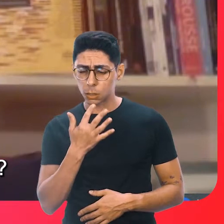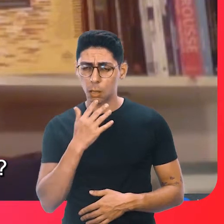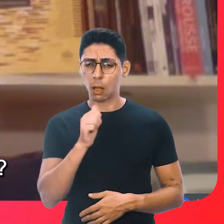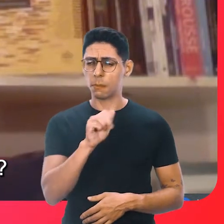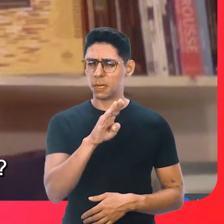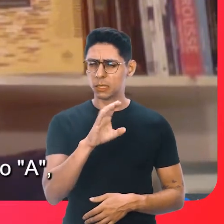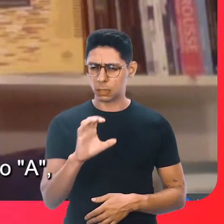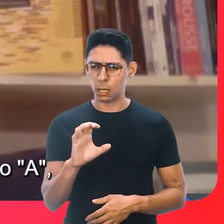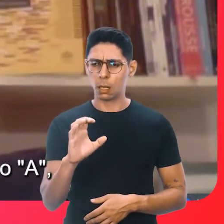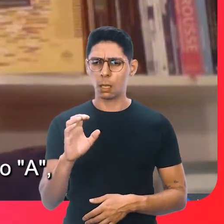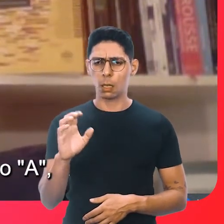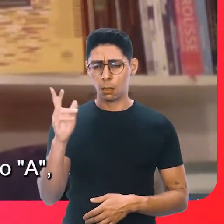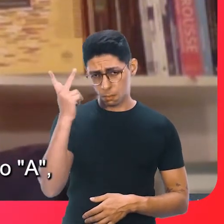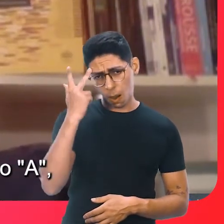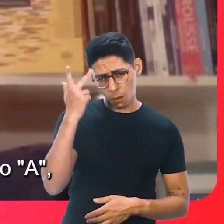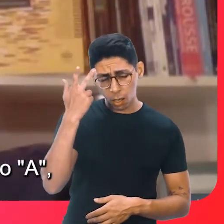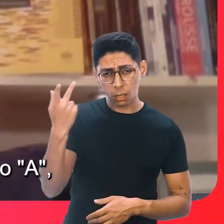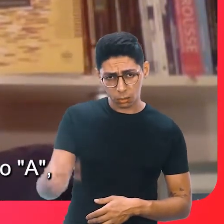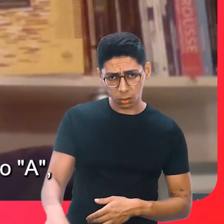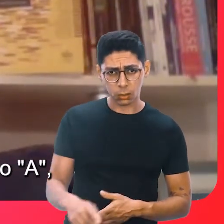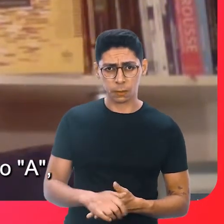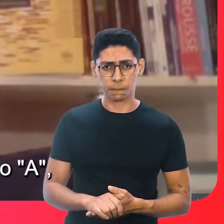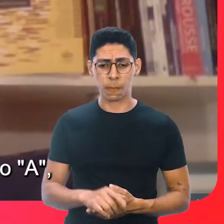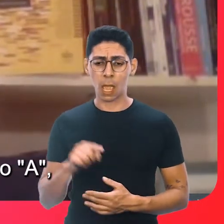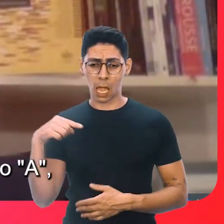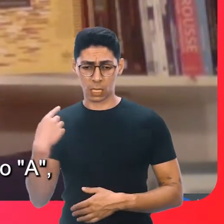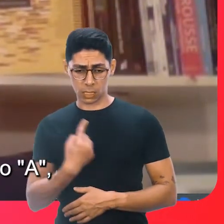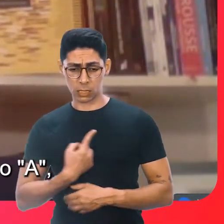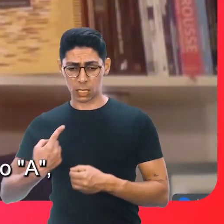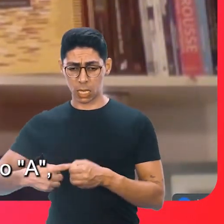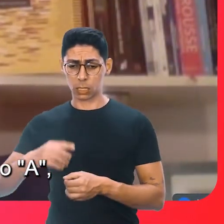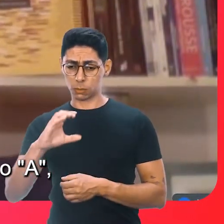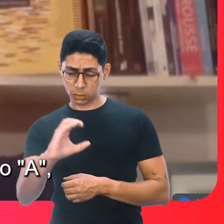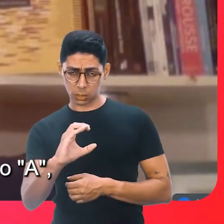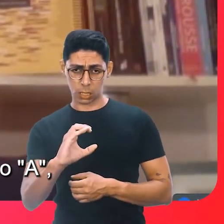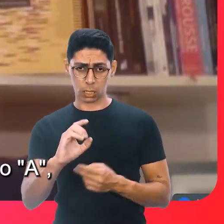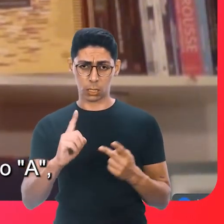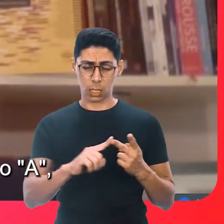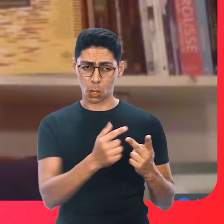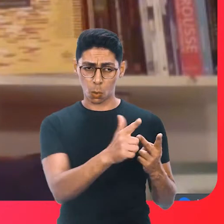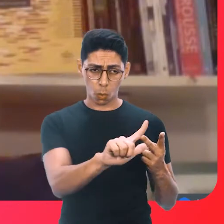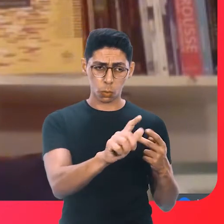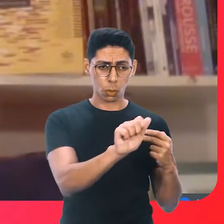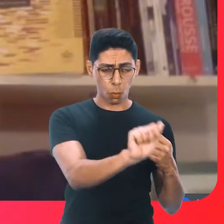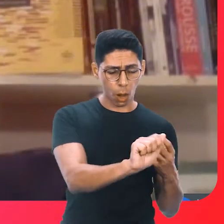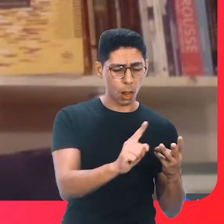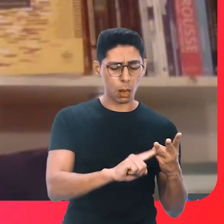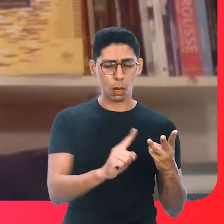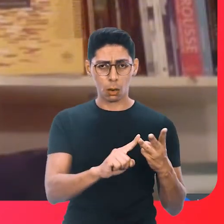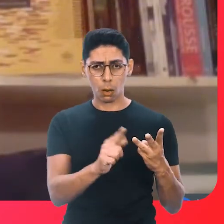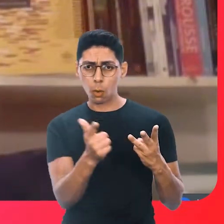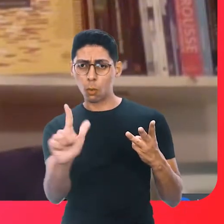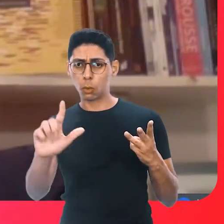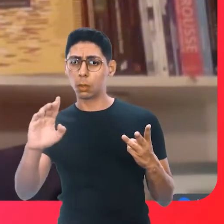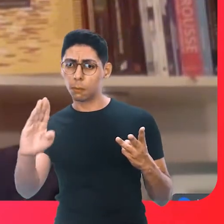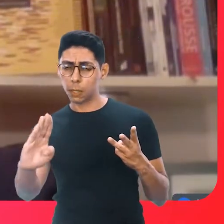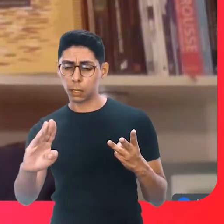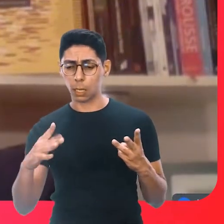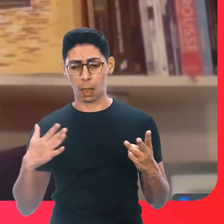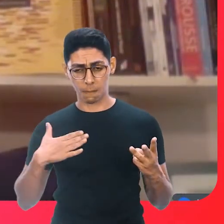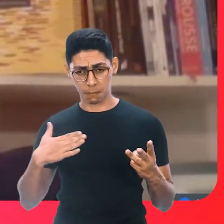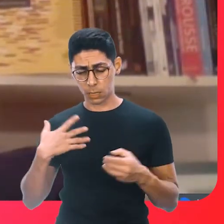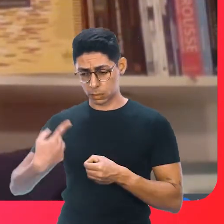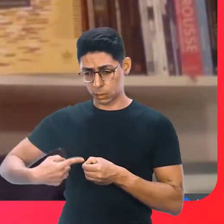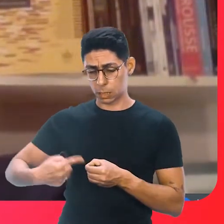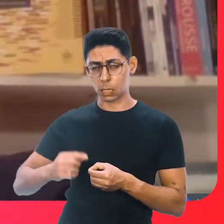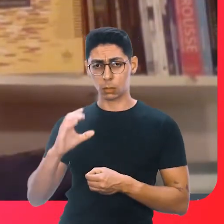né? Sim. Então, São Caetano é o C, Santo André é o A, São Bernardo é o B e São Caetano é o C.